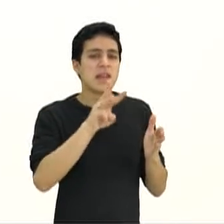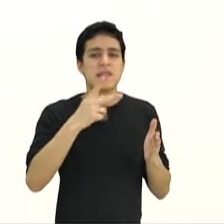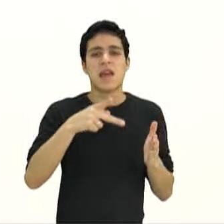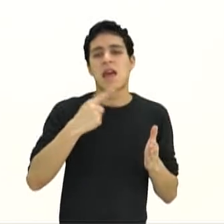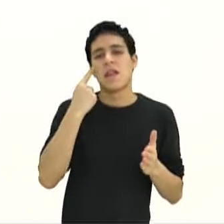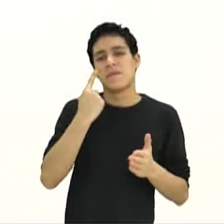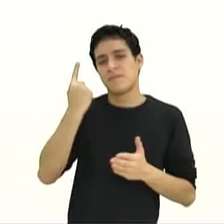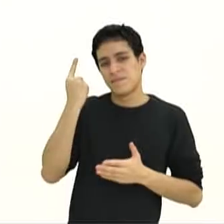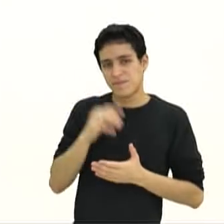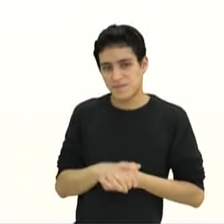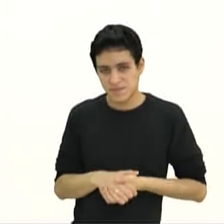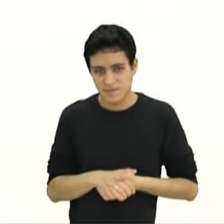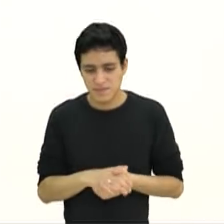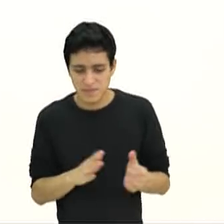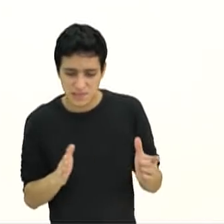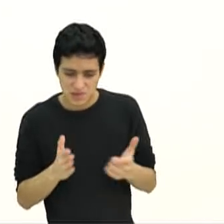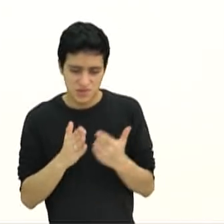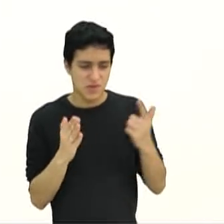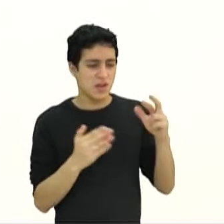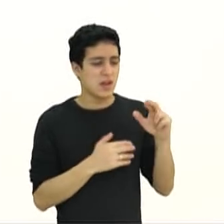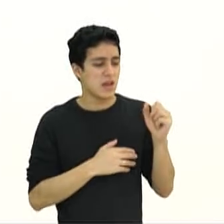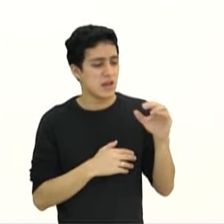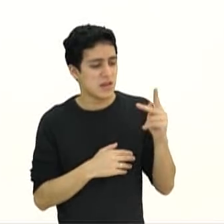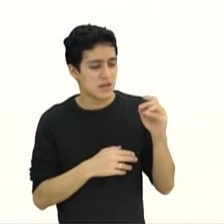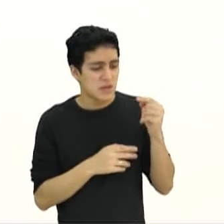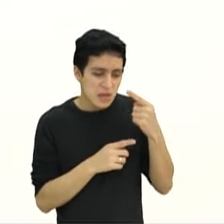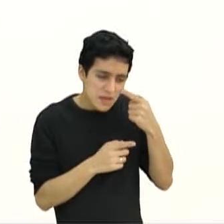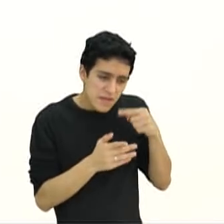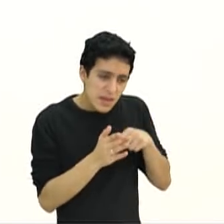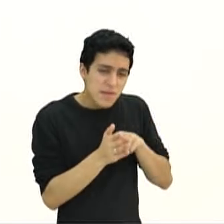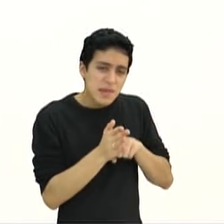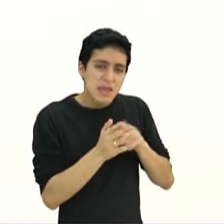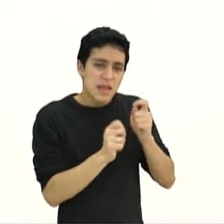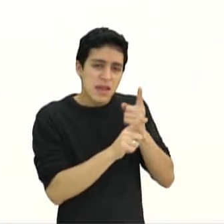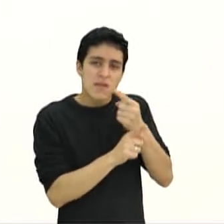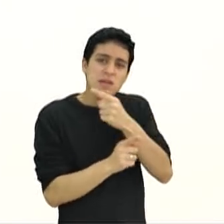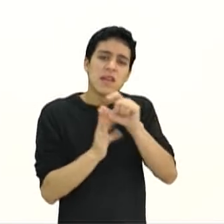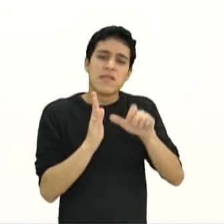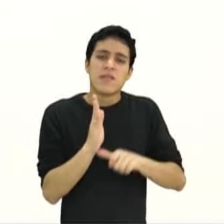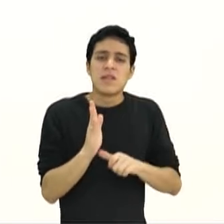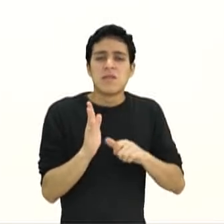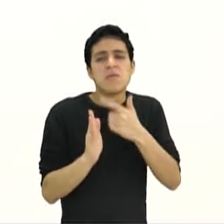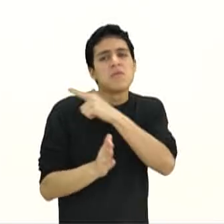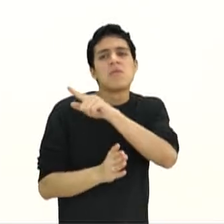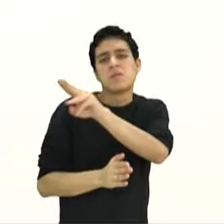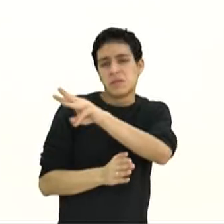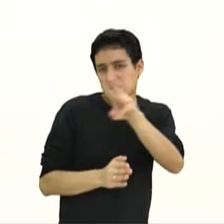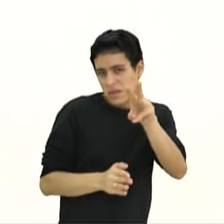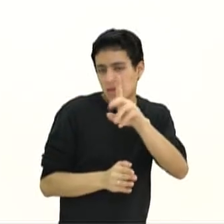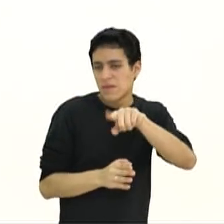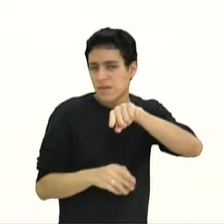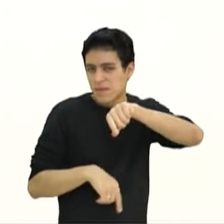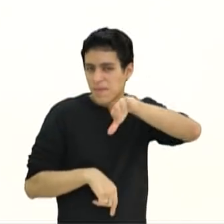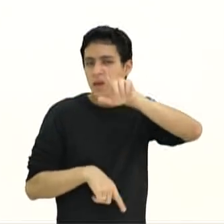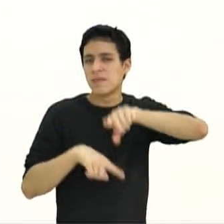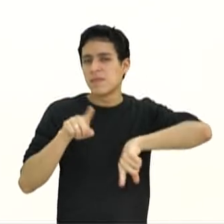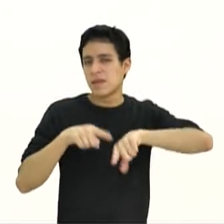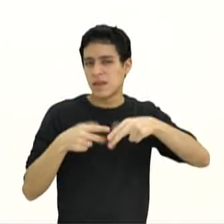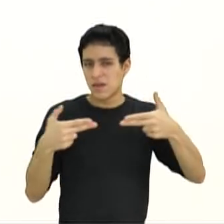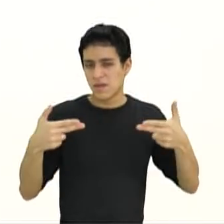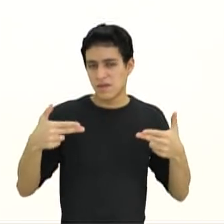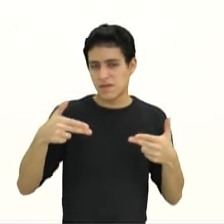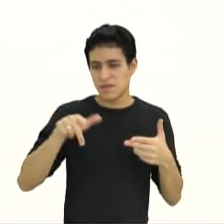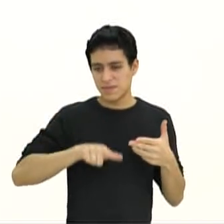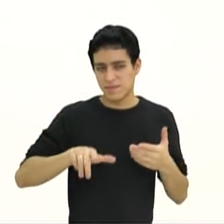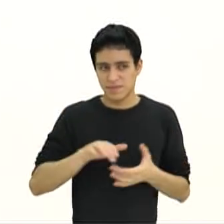carolina.vigna.com.br, você encontra no Jornal Rascunho esse ensaio e também nesse site e outros materiais sobre literatura. Chegamos agora